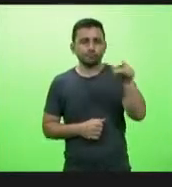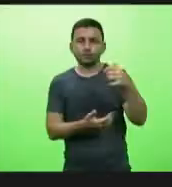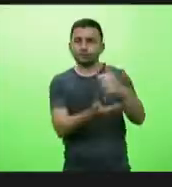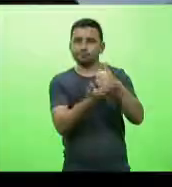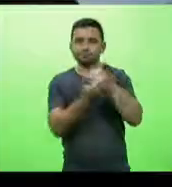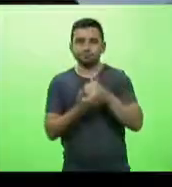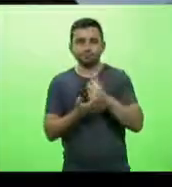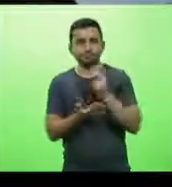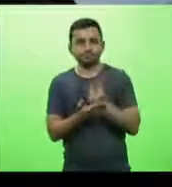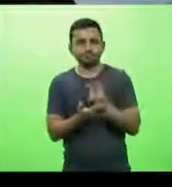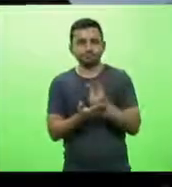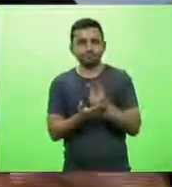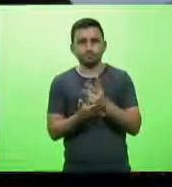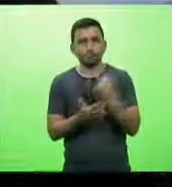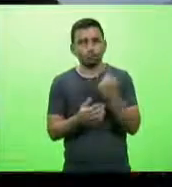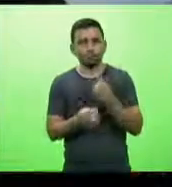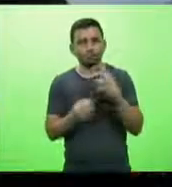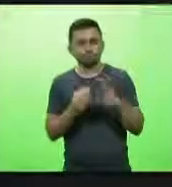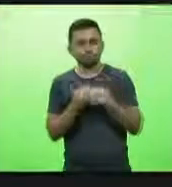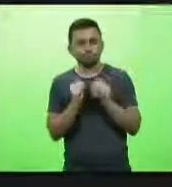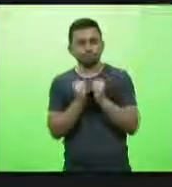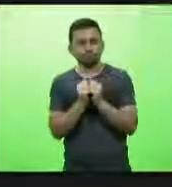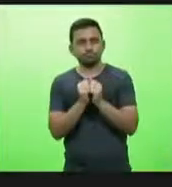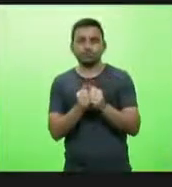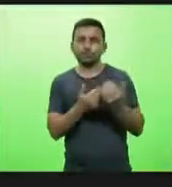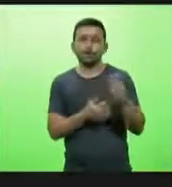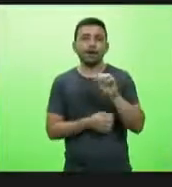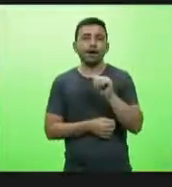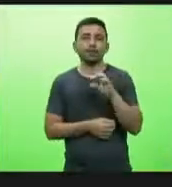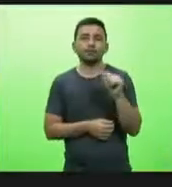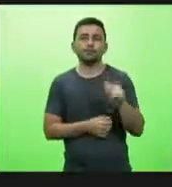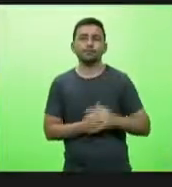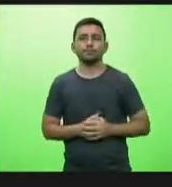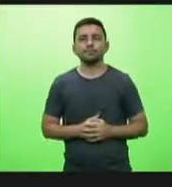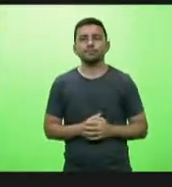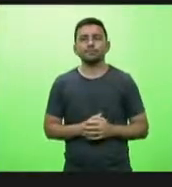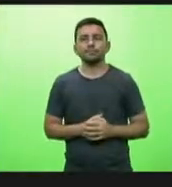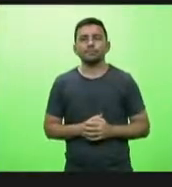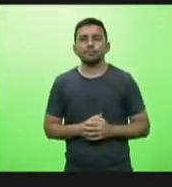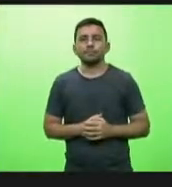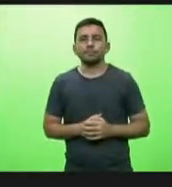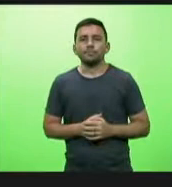e a gente vai agregar forças. Deputada Ada, por gentileza.